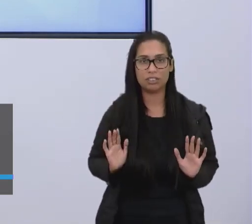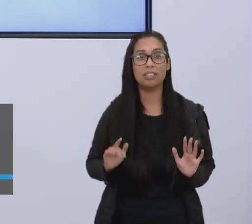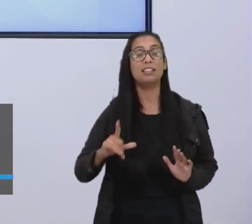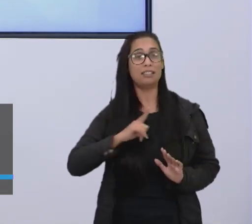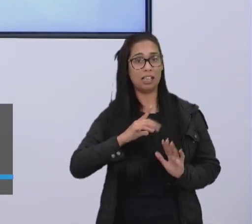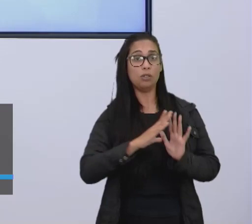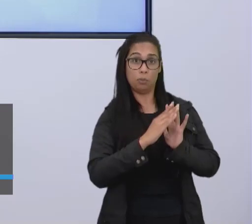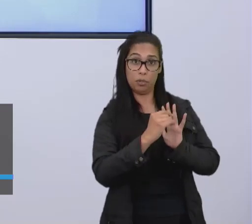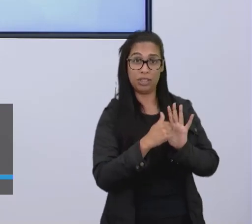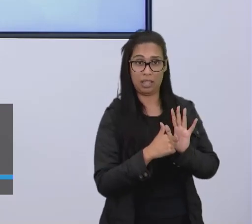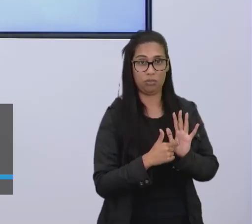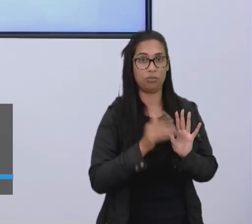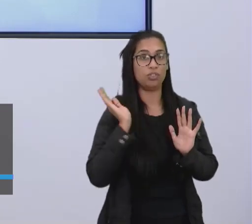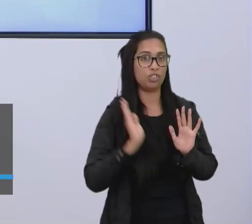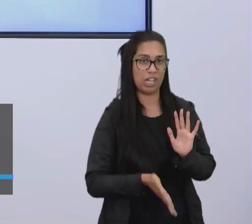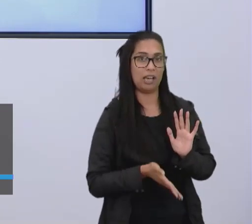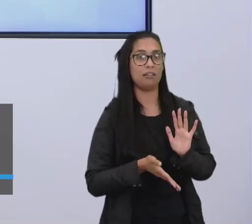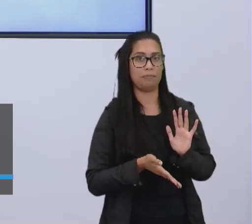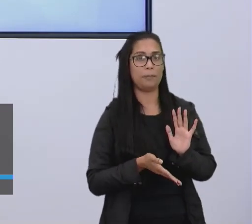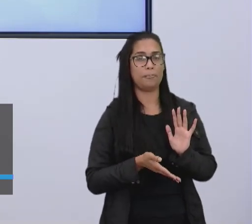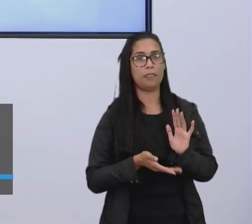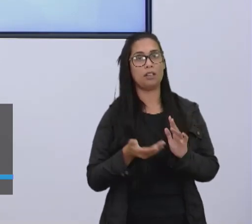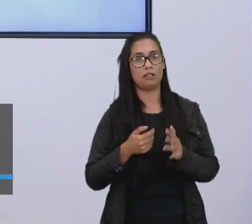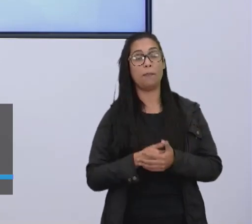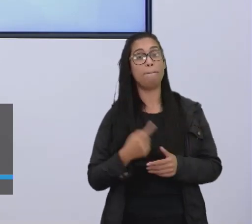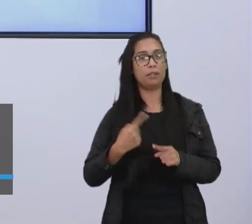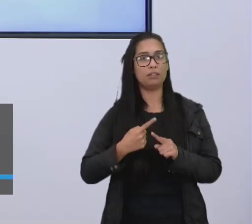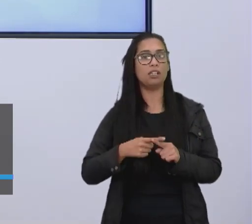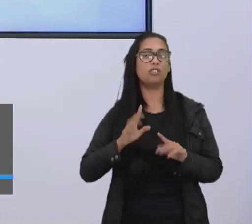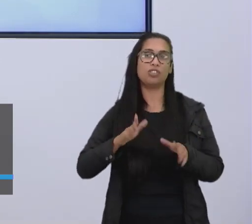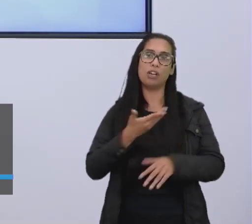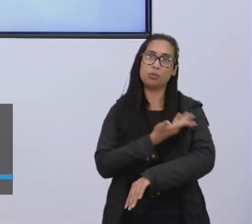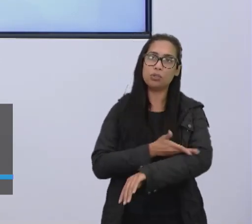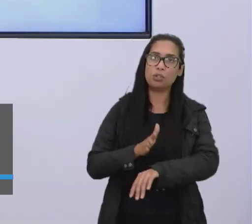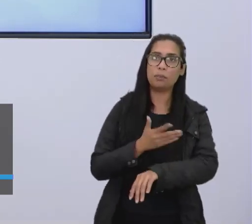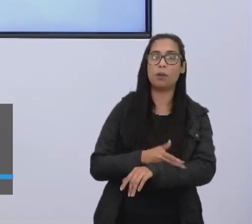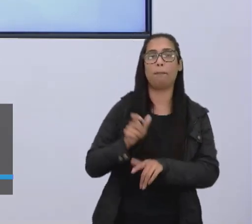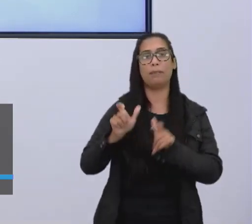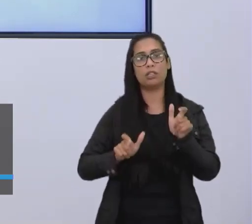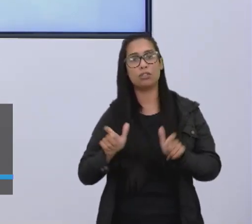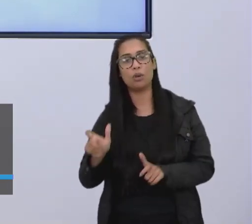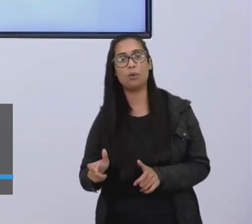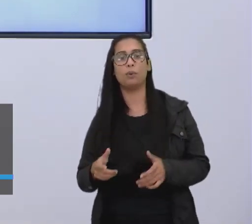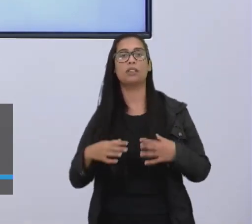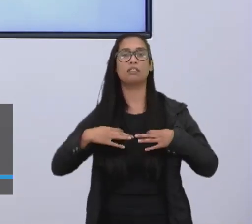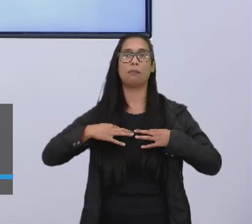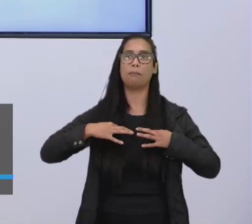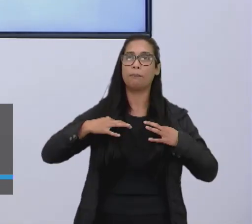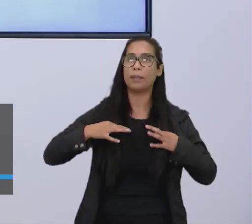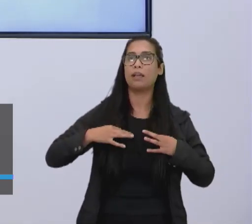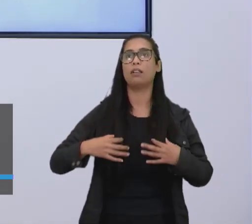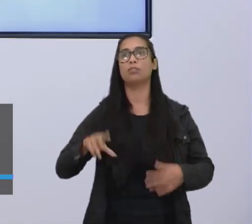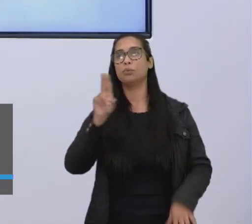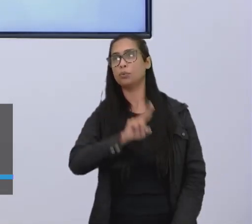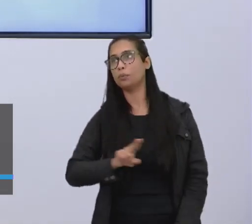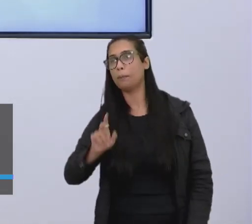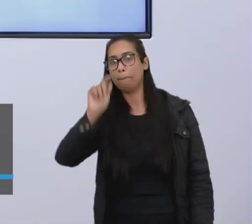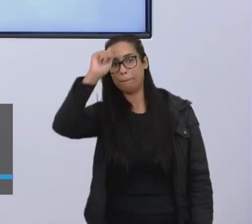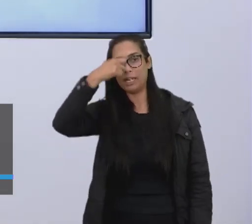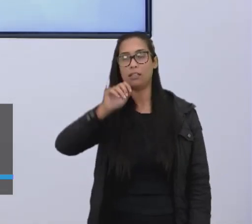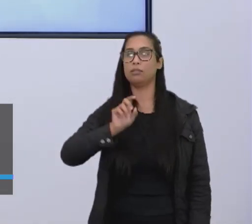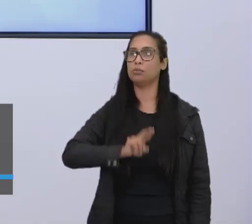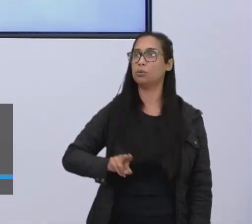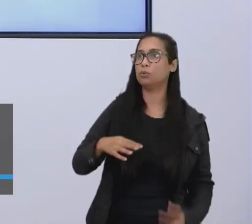Não é isso. Mas a questão é que o estigma não é dizendo que, tipo assim, ah, mas tem gente assim. Tudo bem, tem gente de todas as maneiras